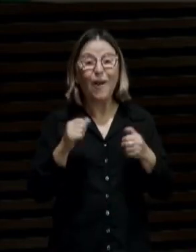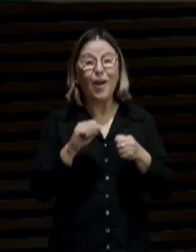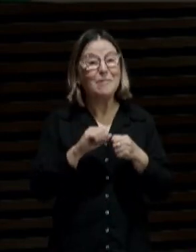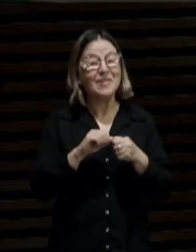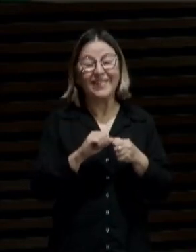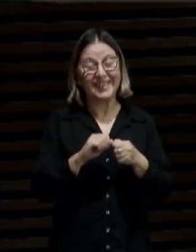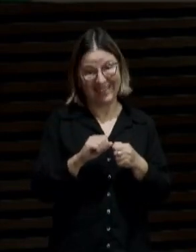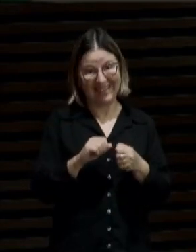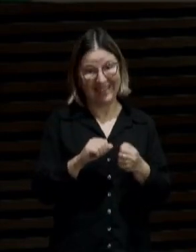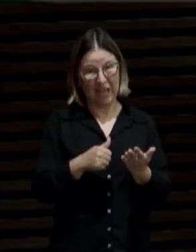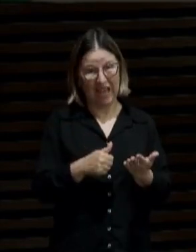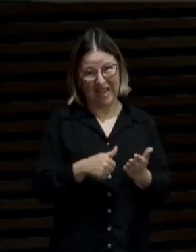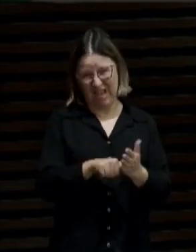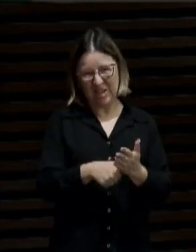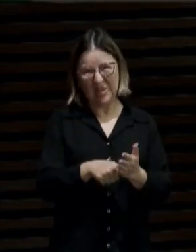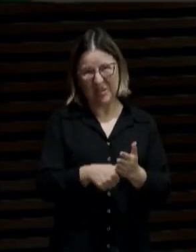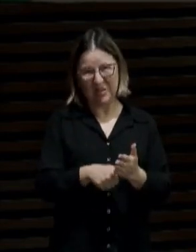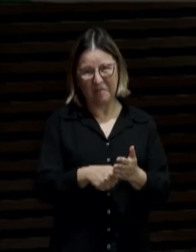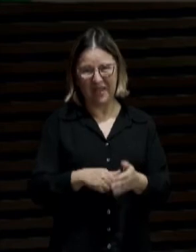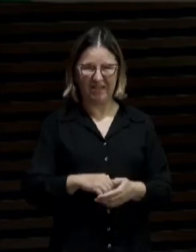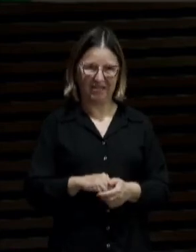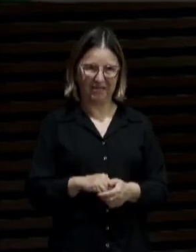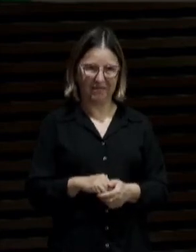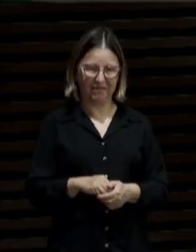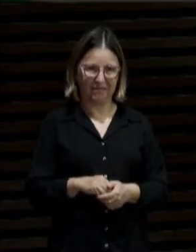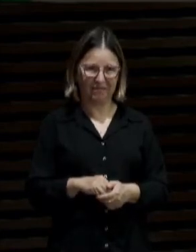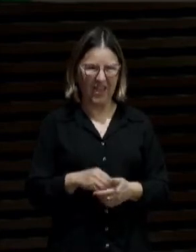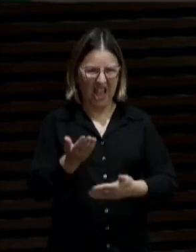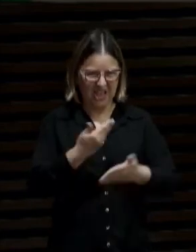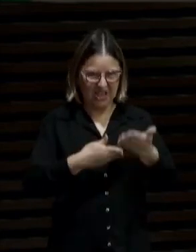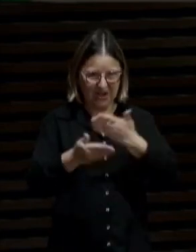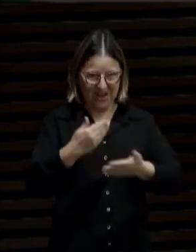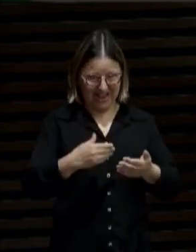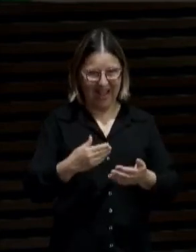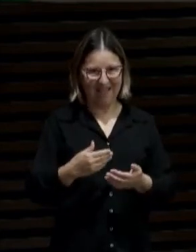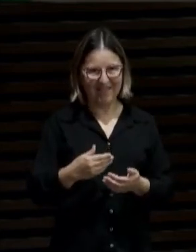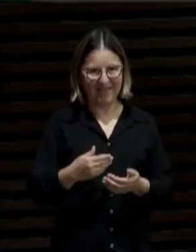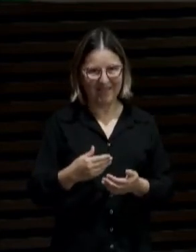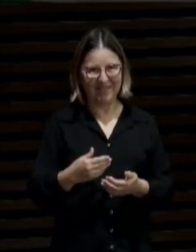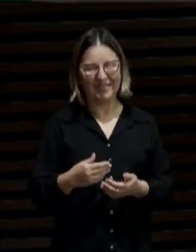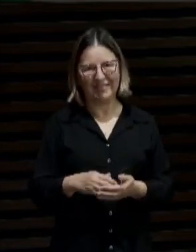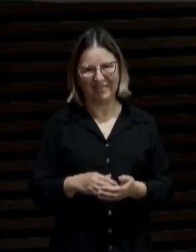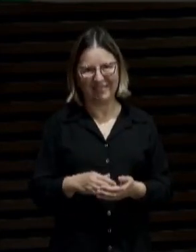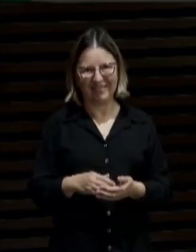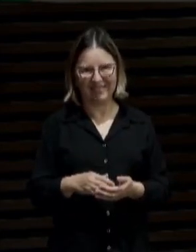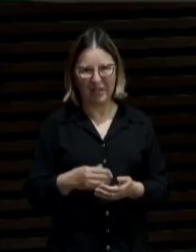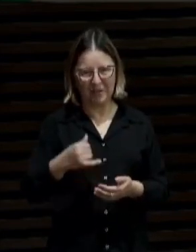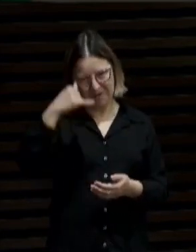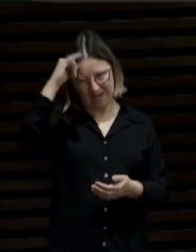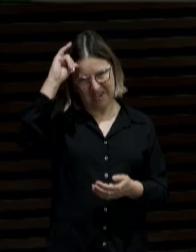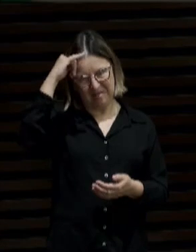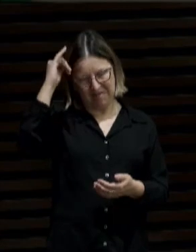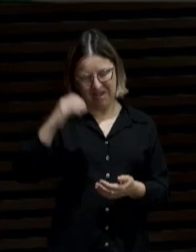elas levavam animais, 3, 4, 5. Aí elas cortavam, matavam esses animais, serravam